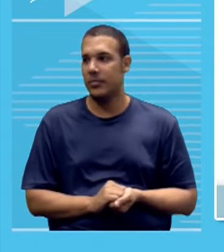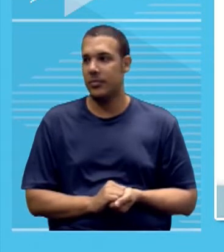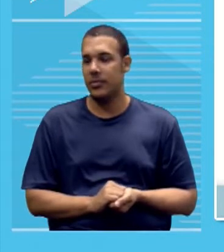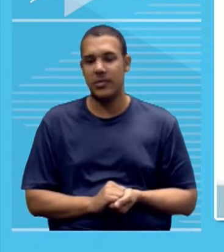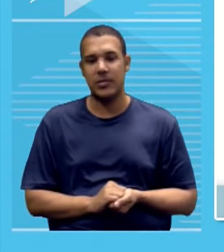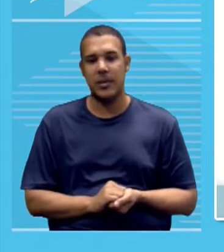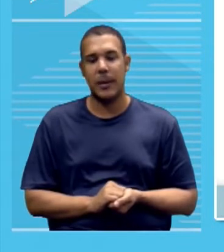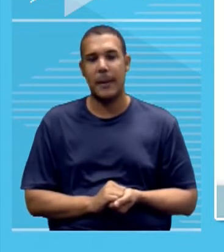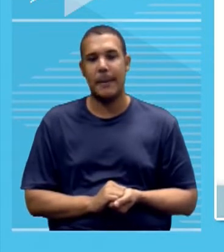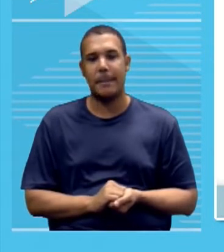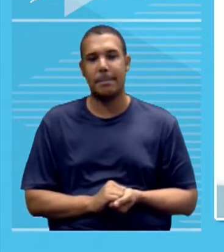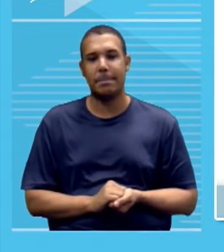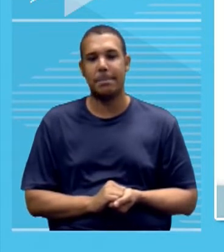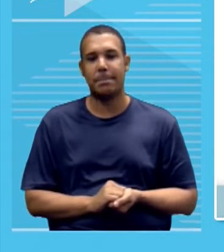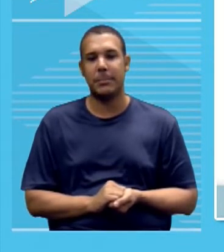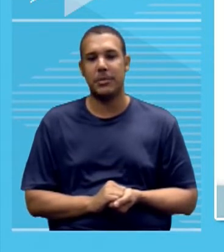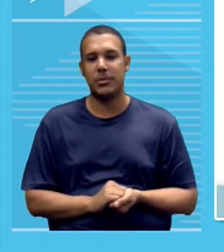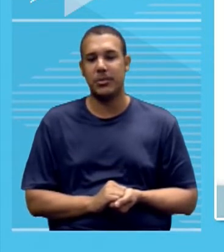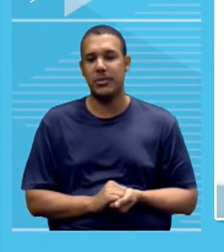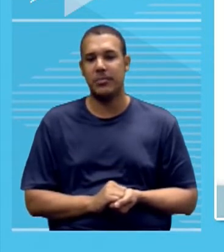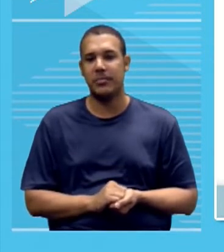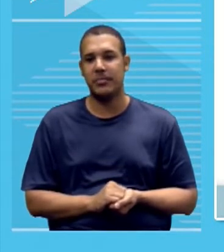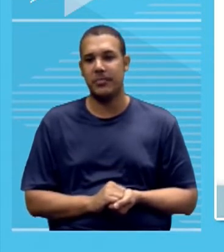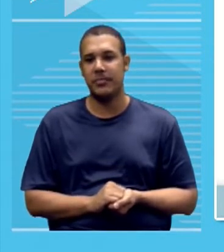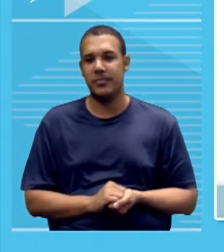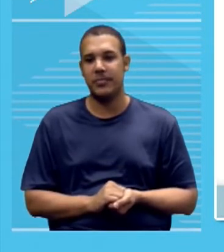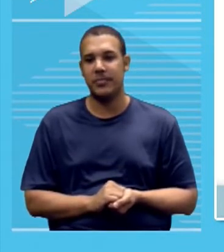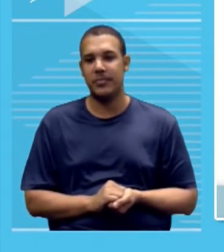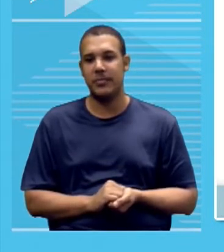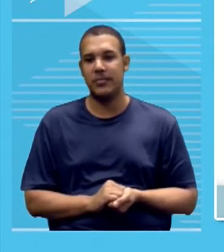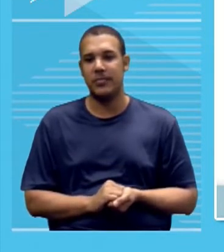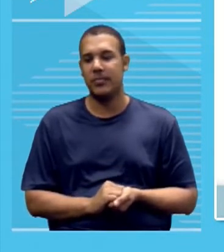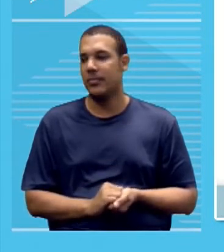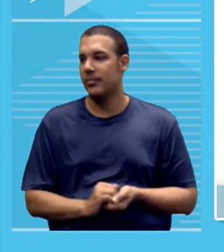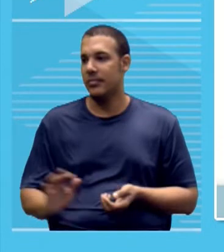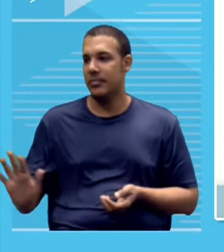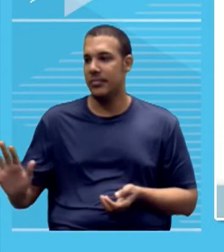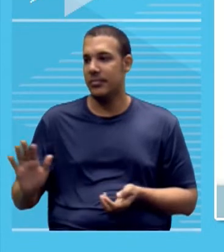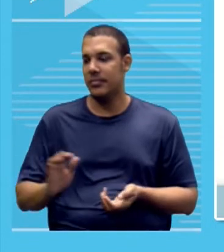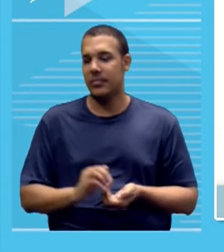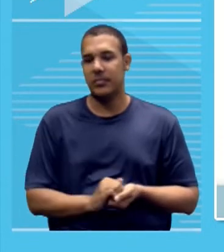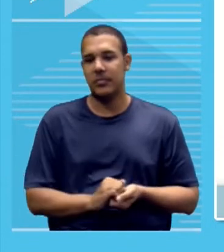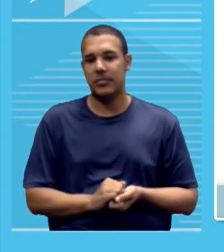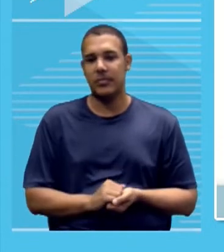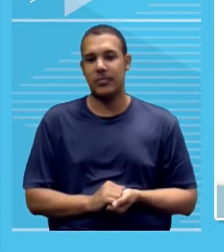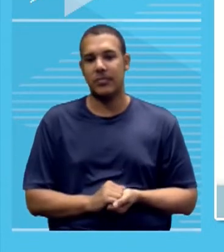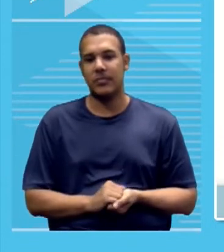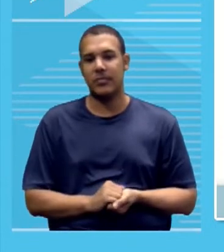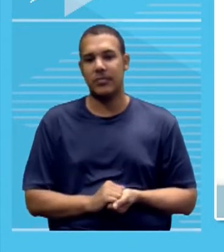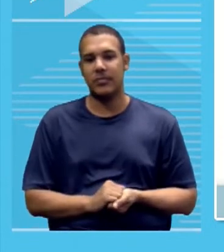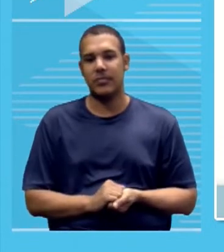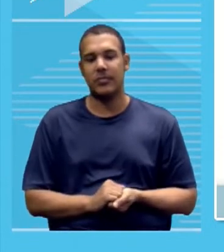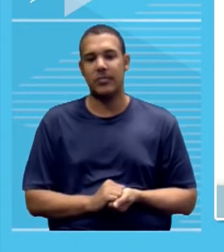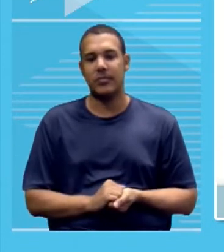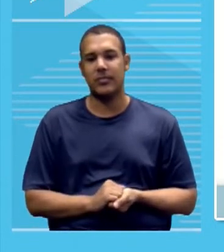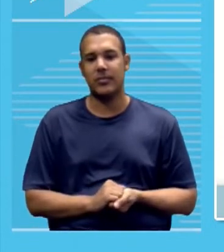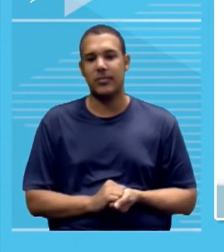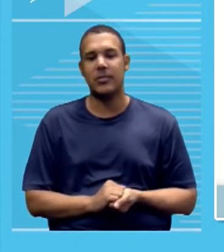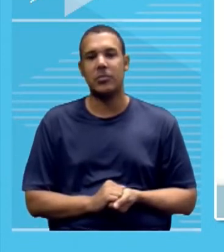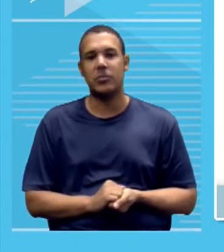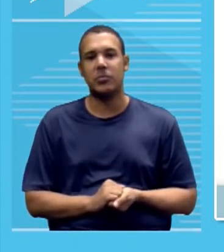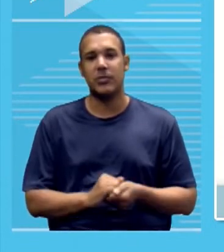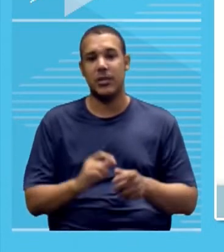resistores trabalhando junto dentro do sistema. Então, a associação de resistores é uma placa